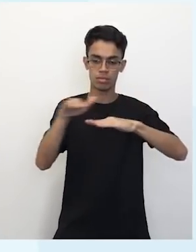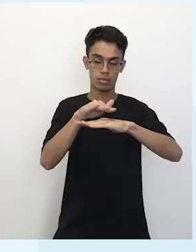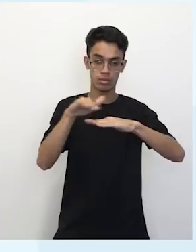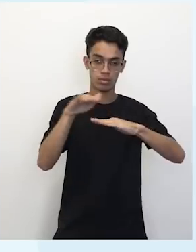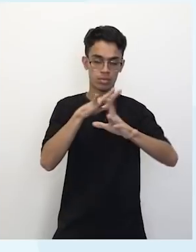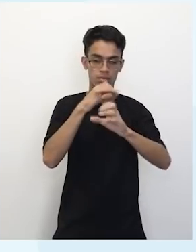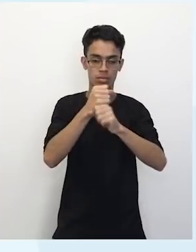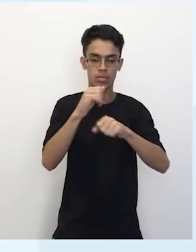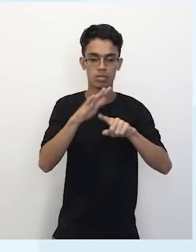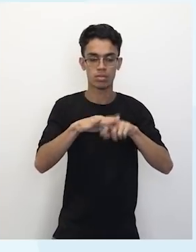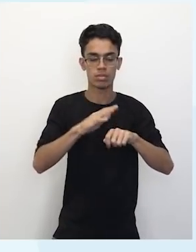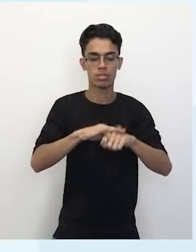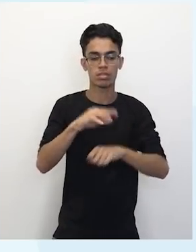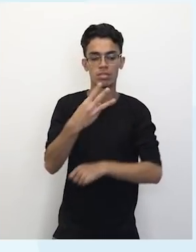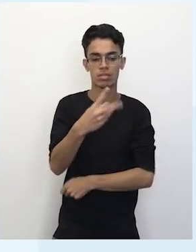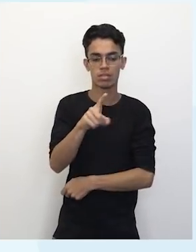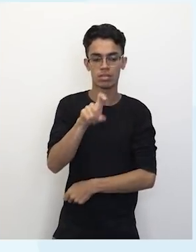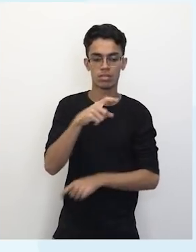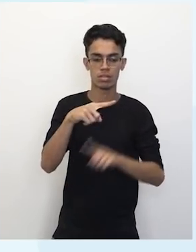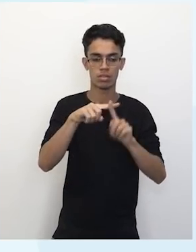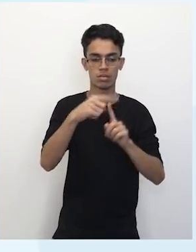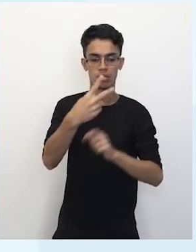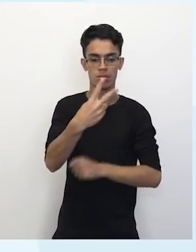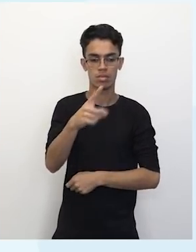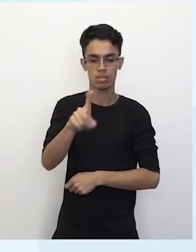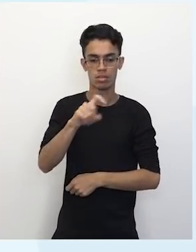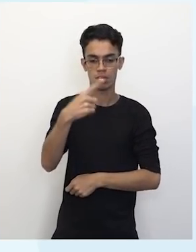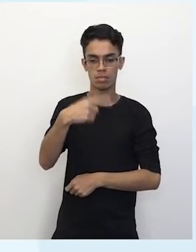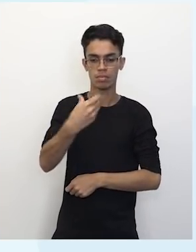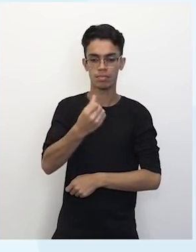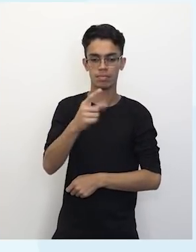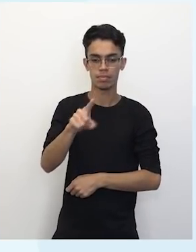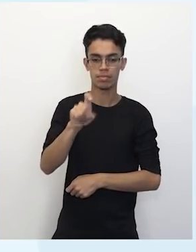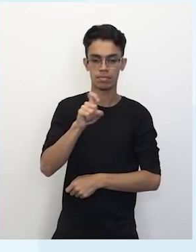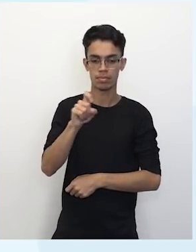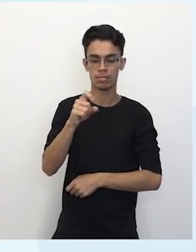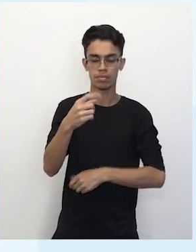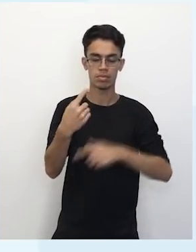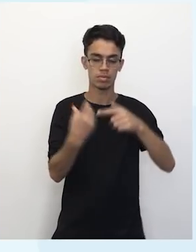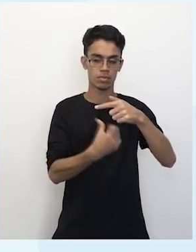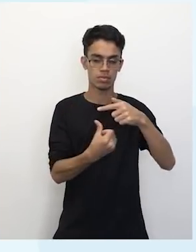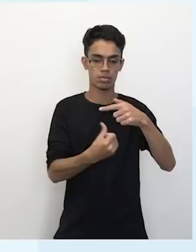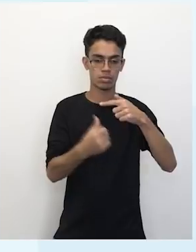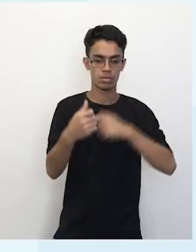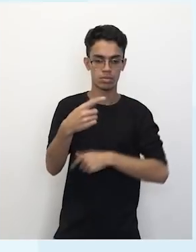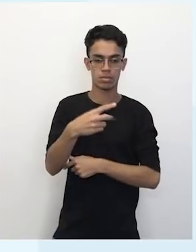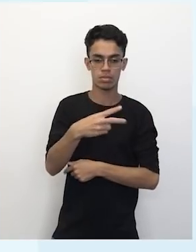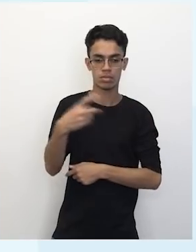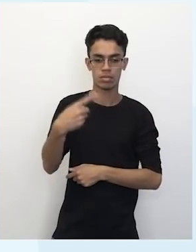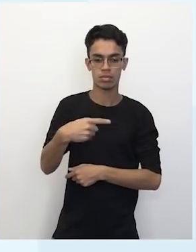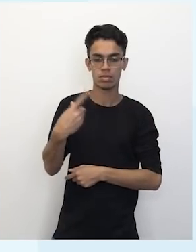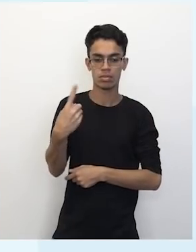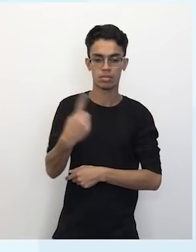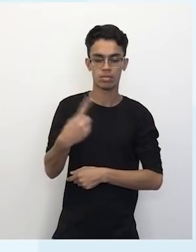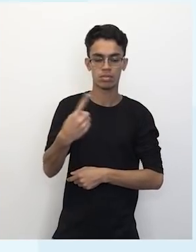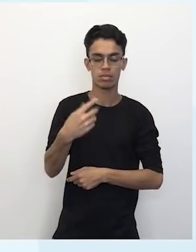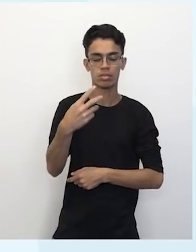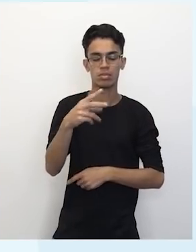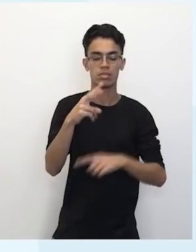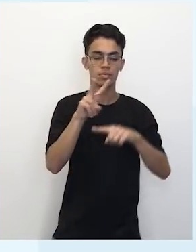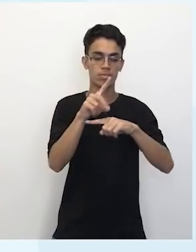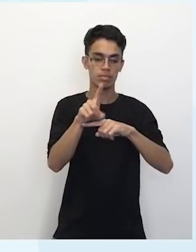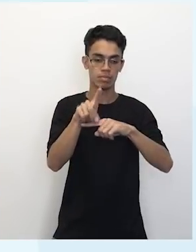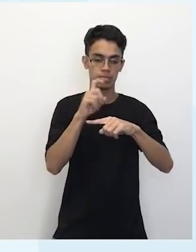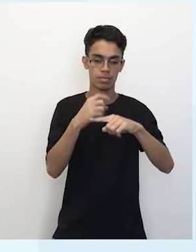mais 2x menos 6x sobre 6 igual a menos 1. Resolve a parte de cima da fração. 3 mais 2,